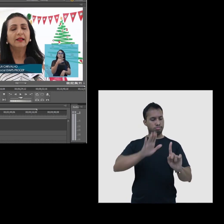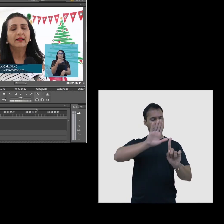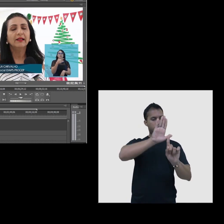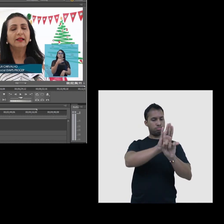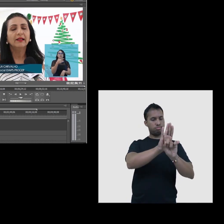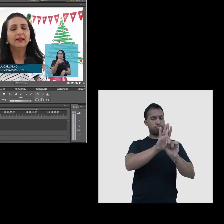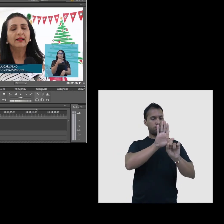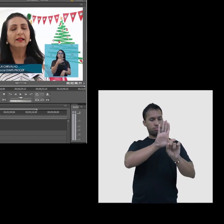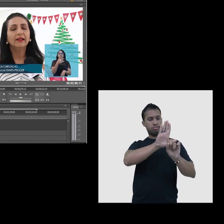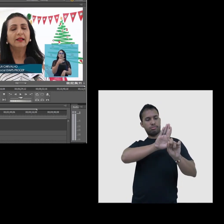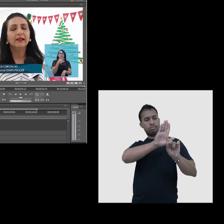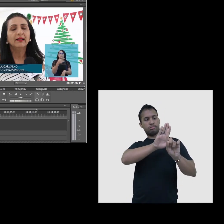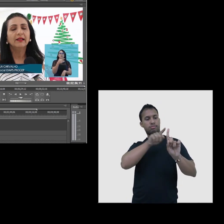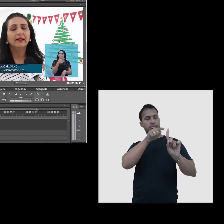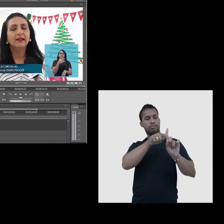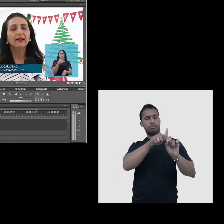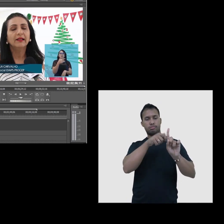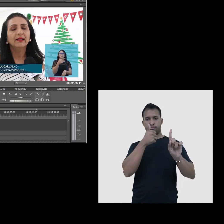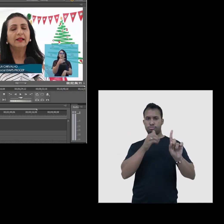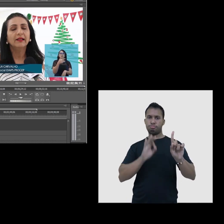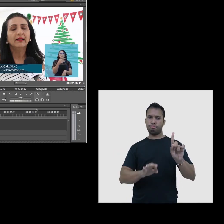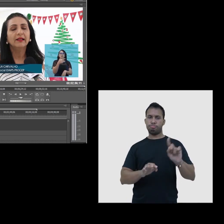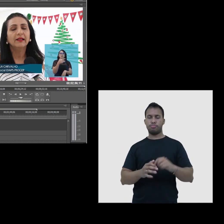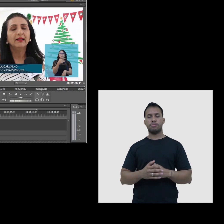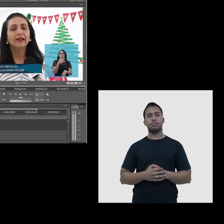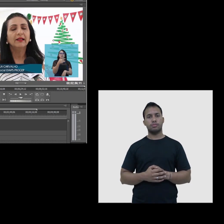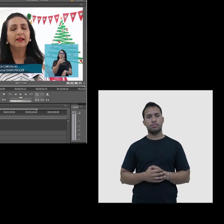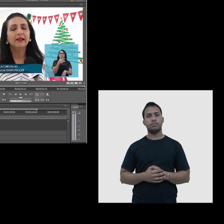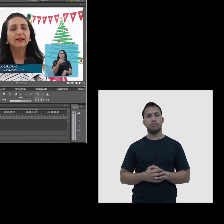Até que o intérprete ficou ali bem posicionado dentro da janela.